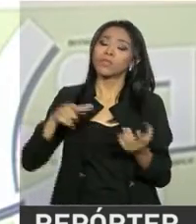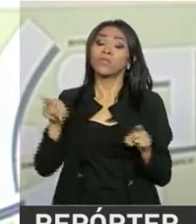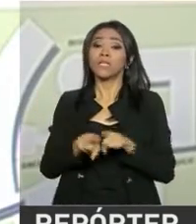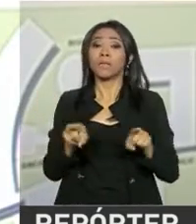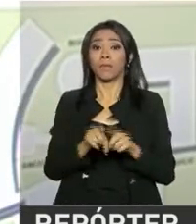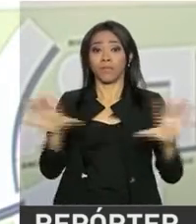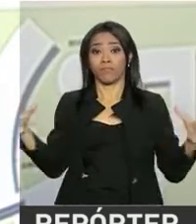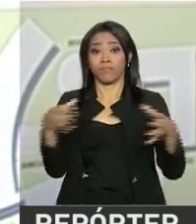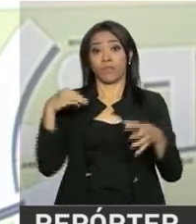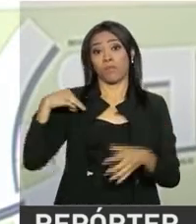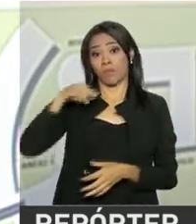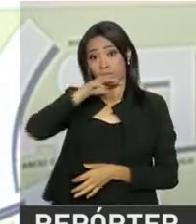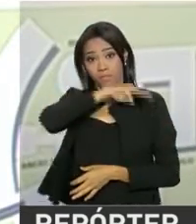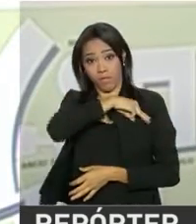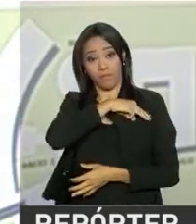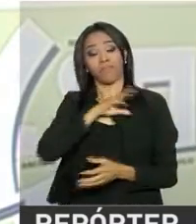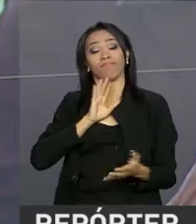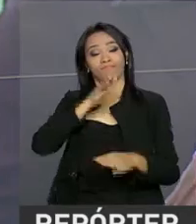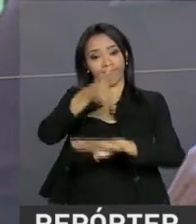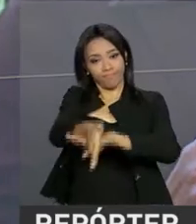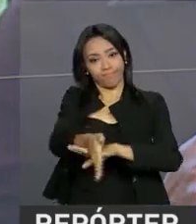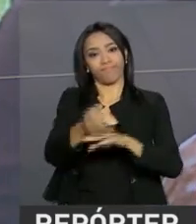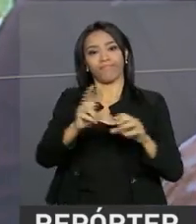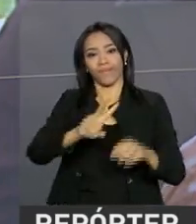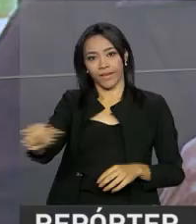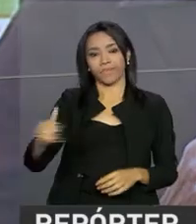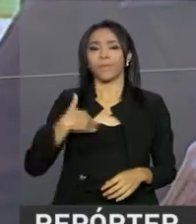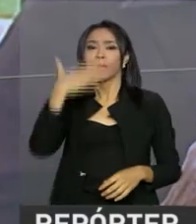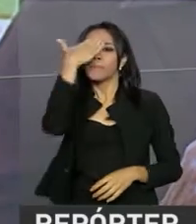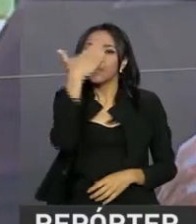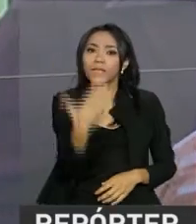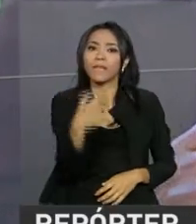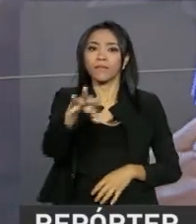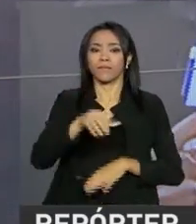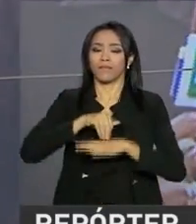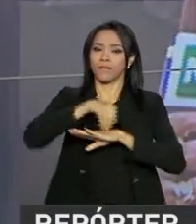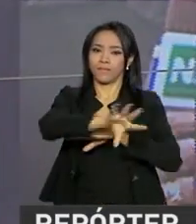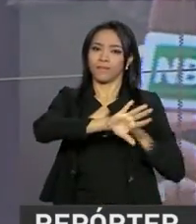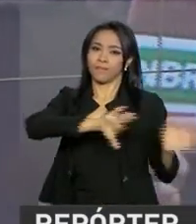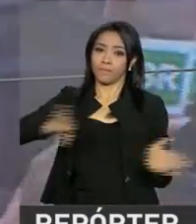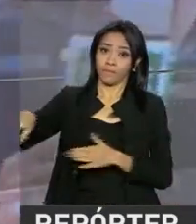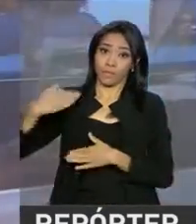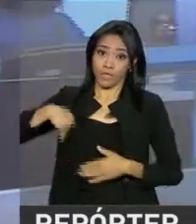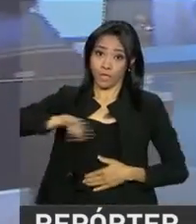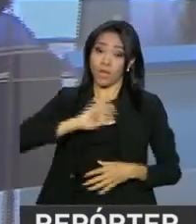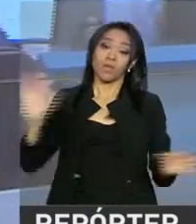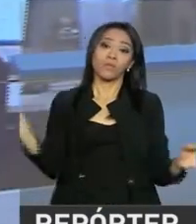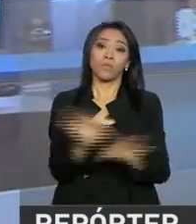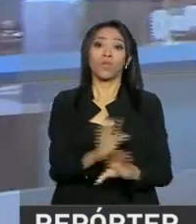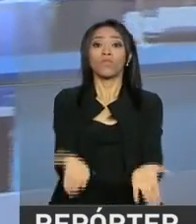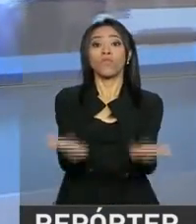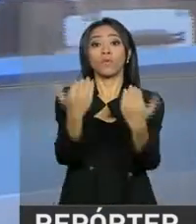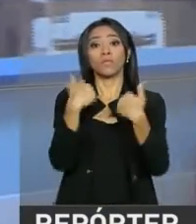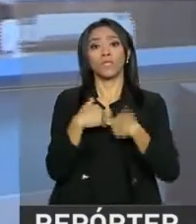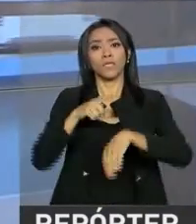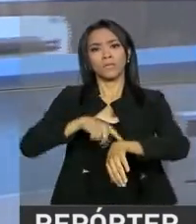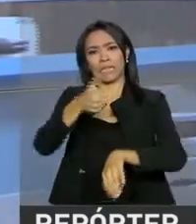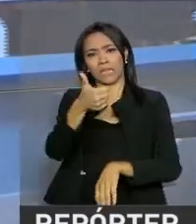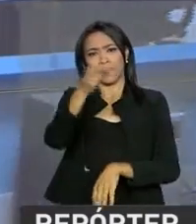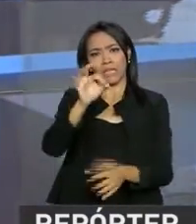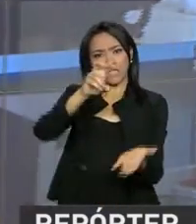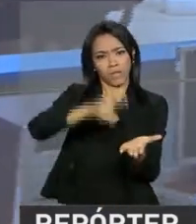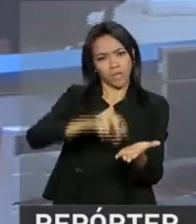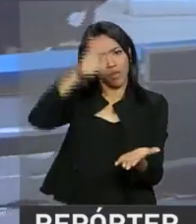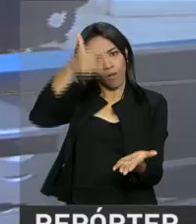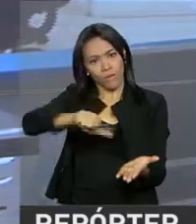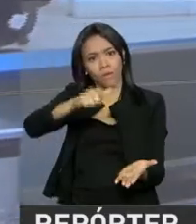do tcu renato eu volto com você obrigada mara pelas suas informações e nós ficamos por aqui voltamos às 10 da manhã na próxima